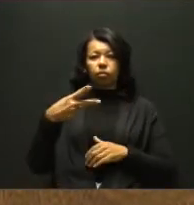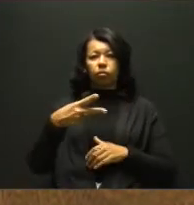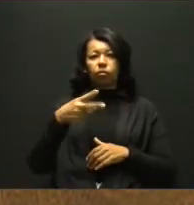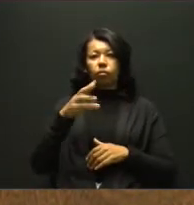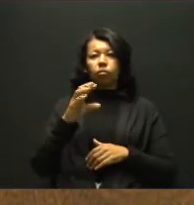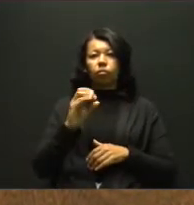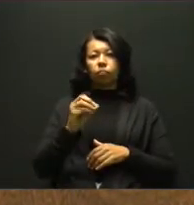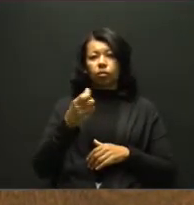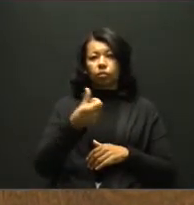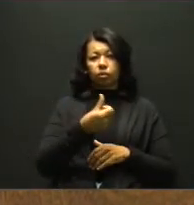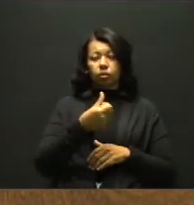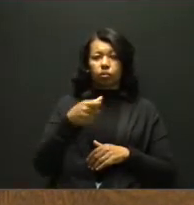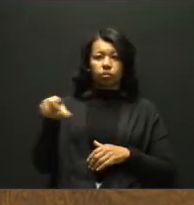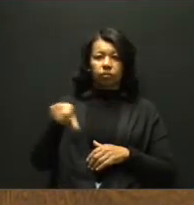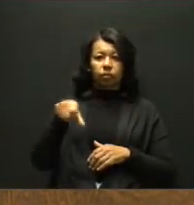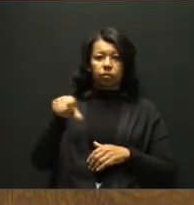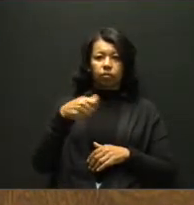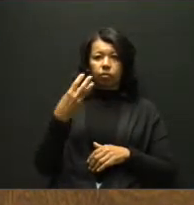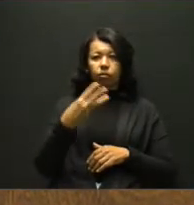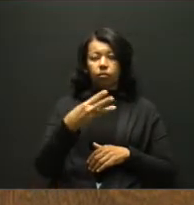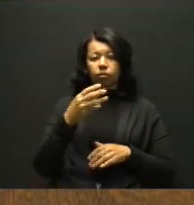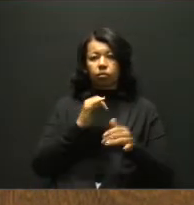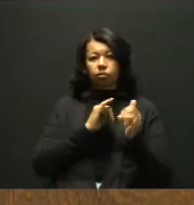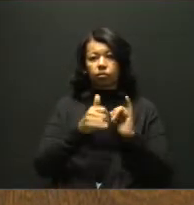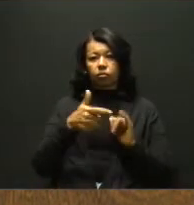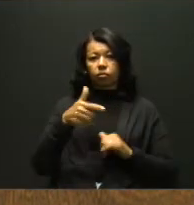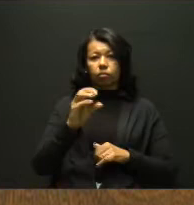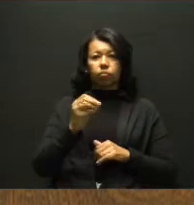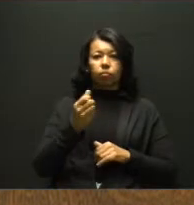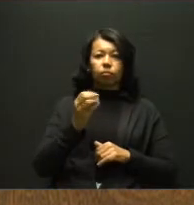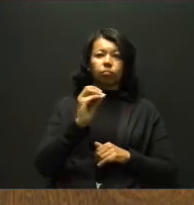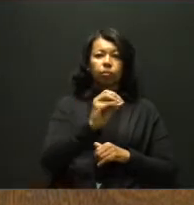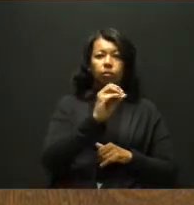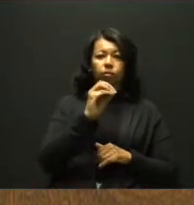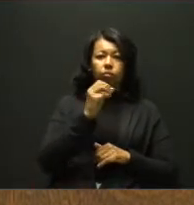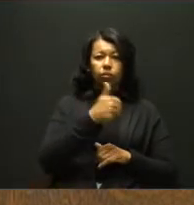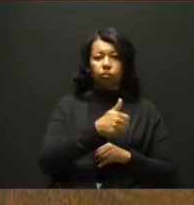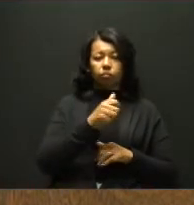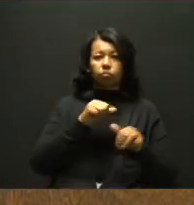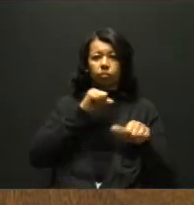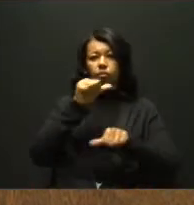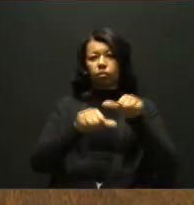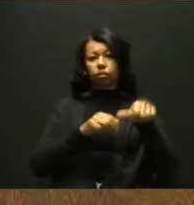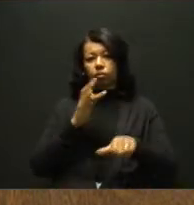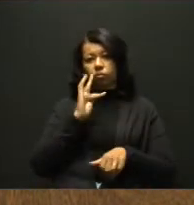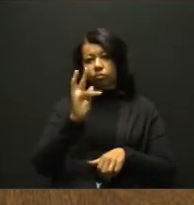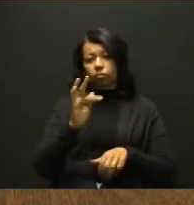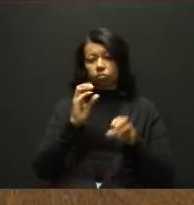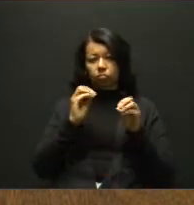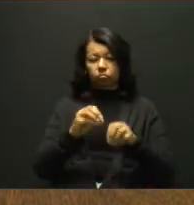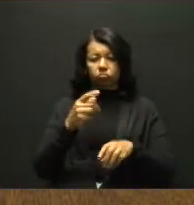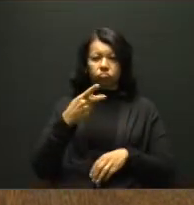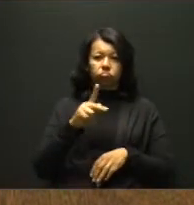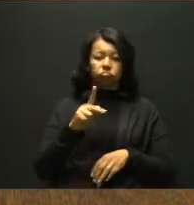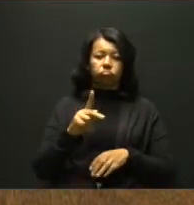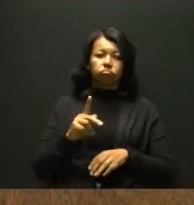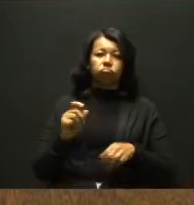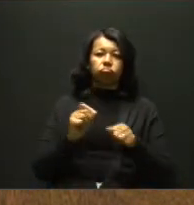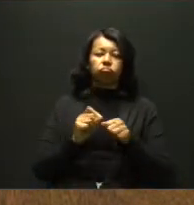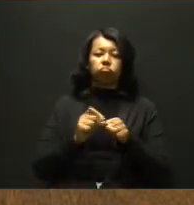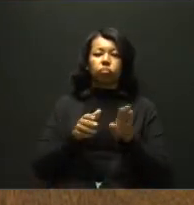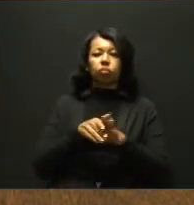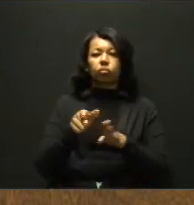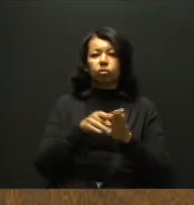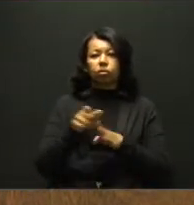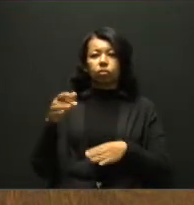2.699 de 3 de julho de 2001 e alterações posteriores e ele vinha competente a composição do conselho